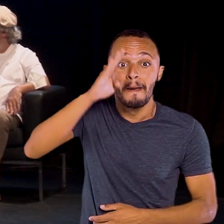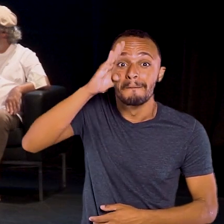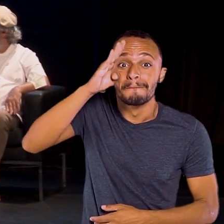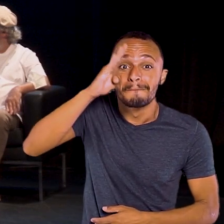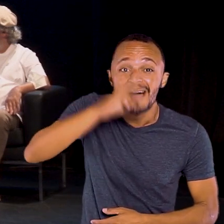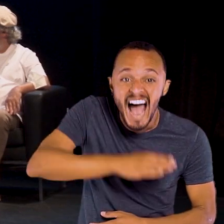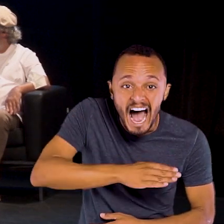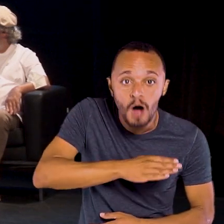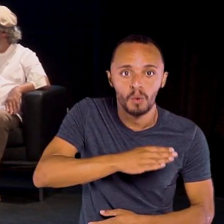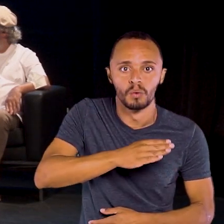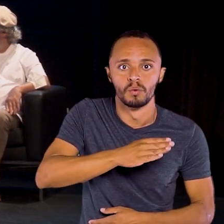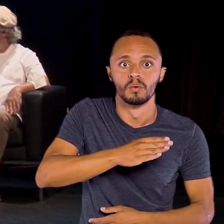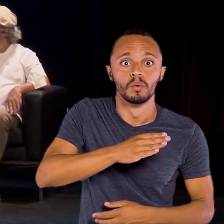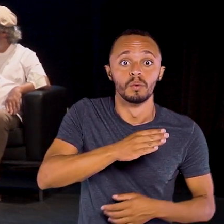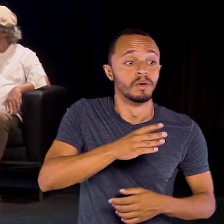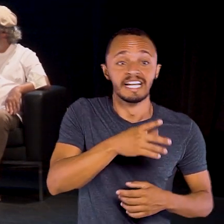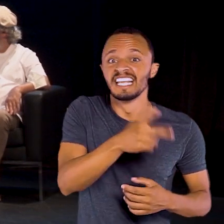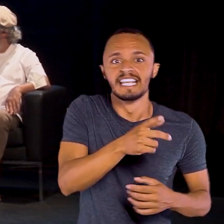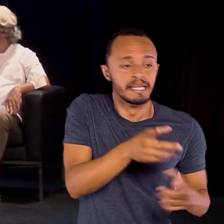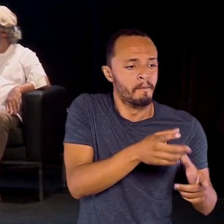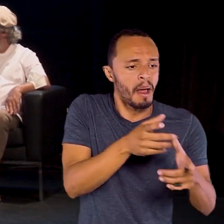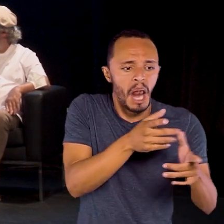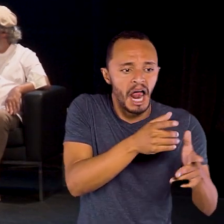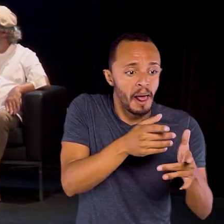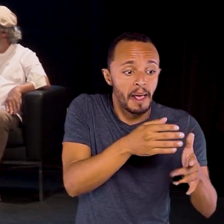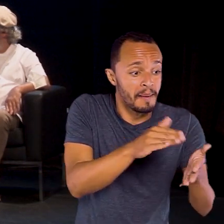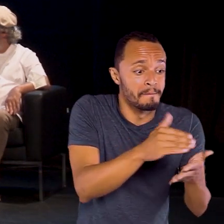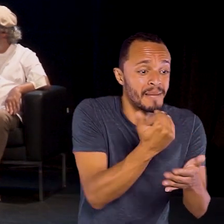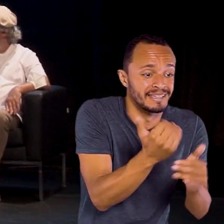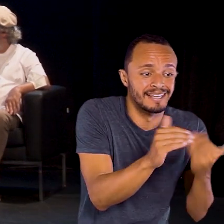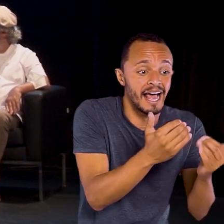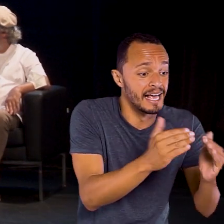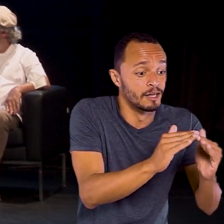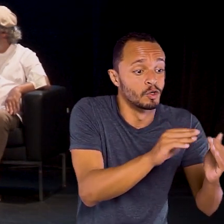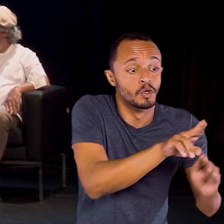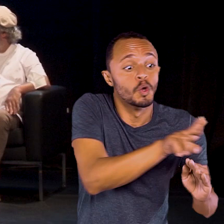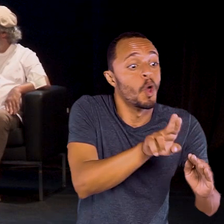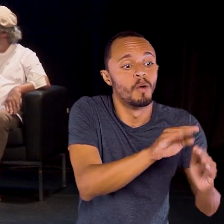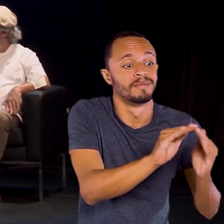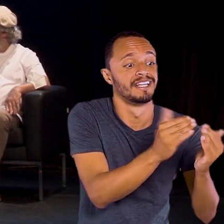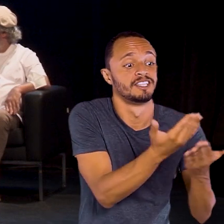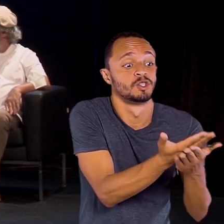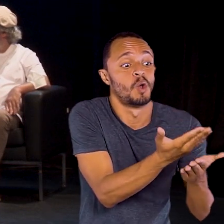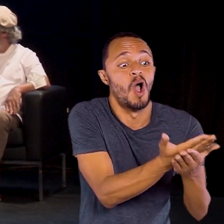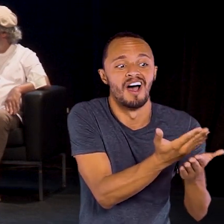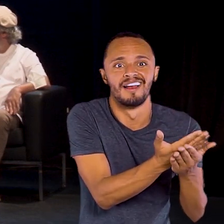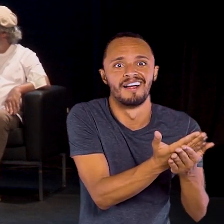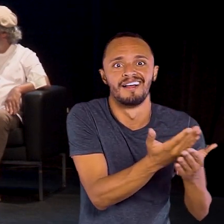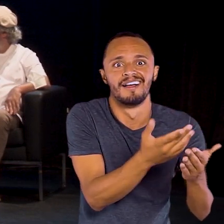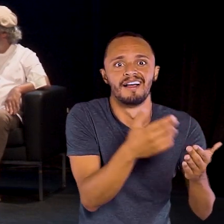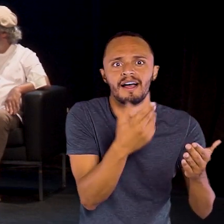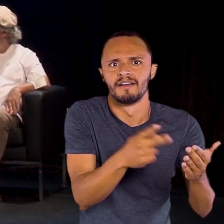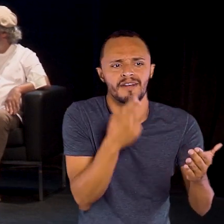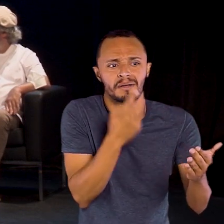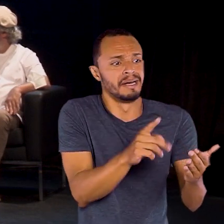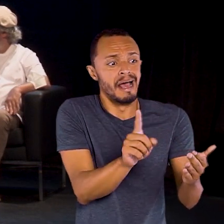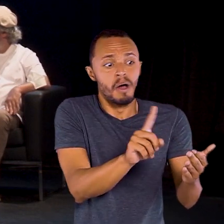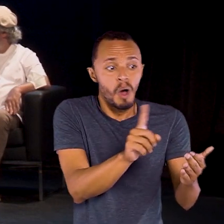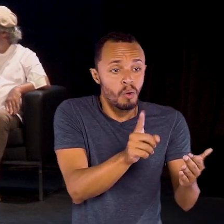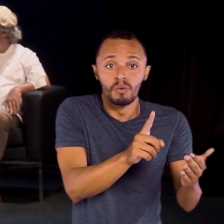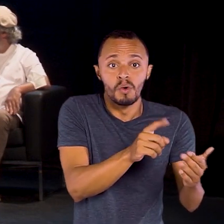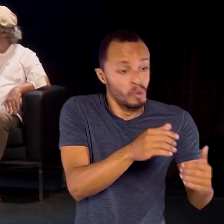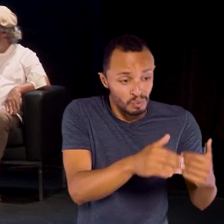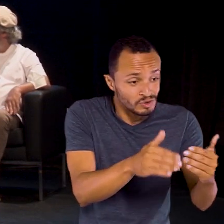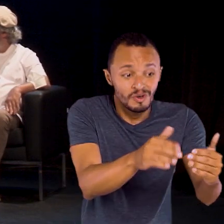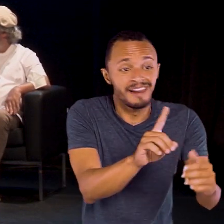sempre dizia, né? Conhecimento é poder. Conhecimento é poder. Quando a gente começa a saber das coisas, a gente tem a obrigação de transformar